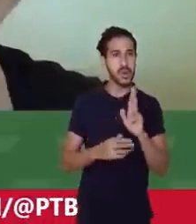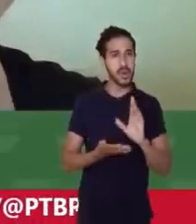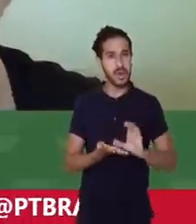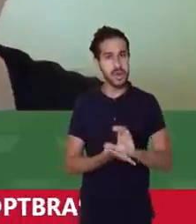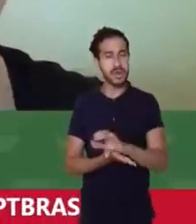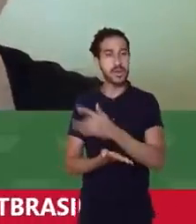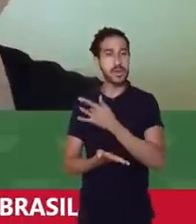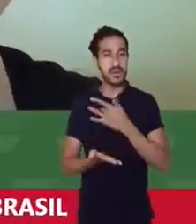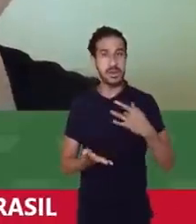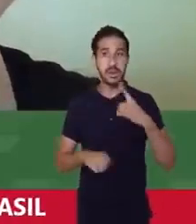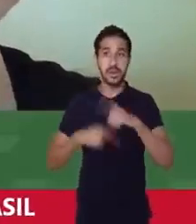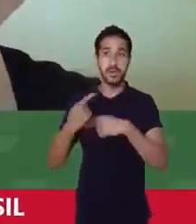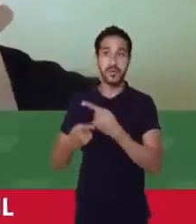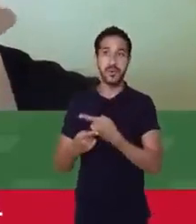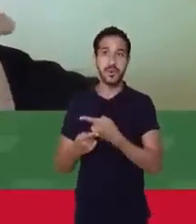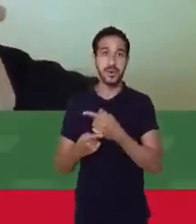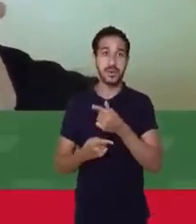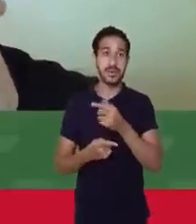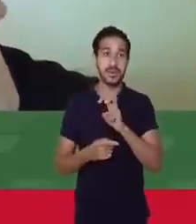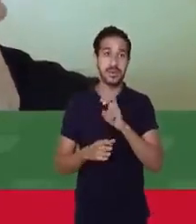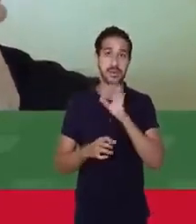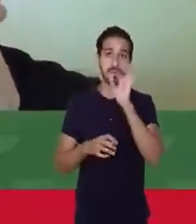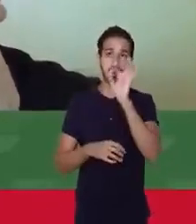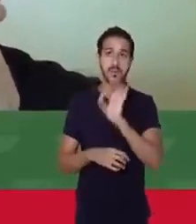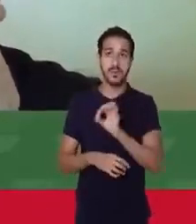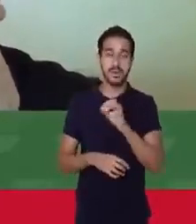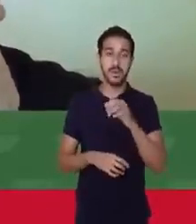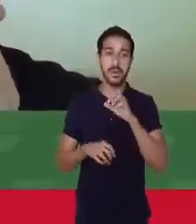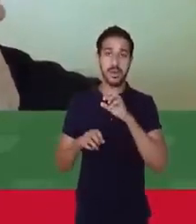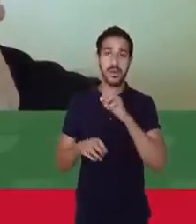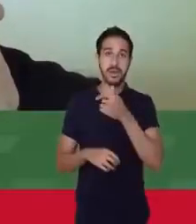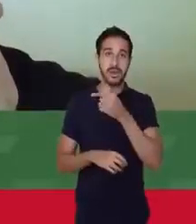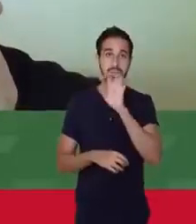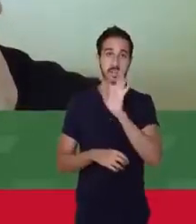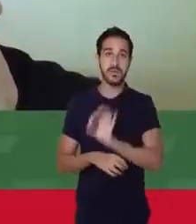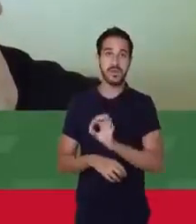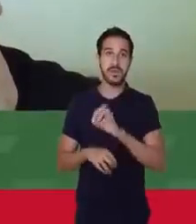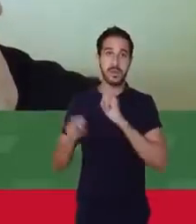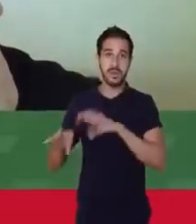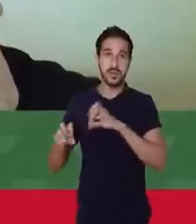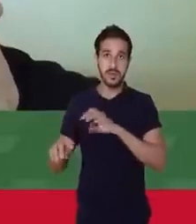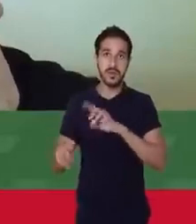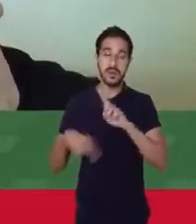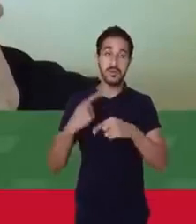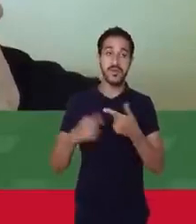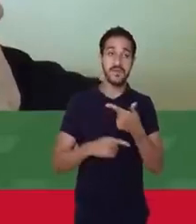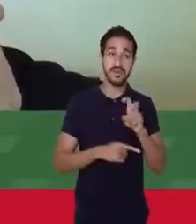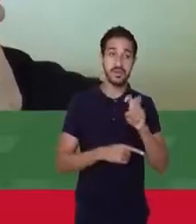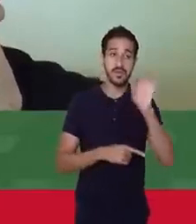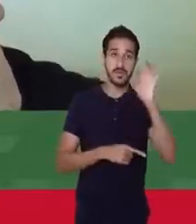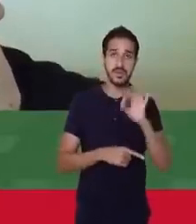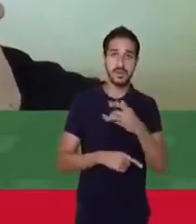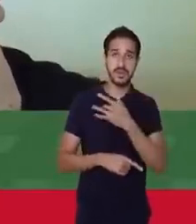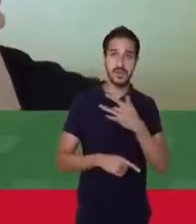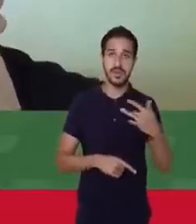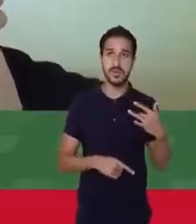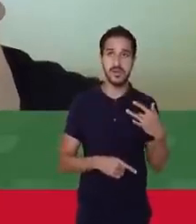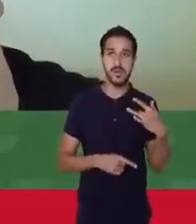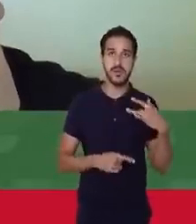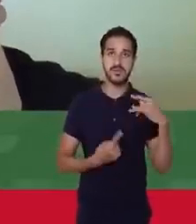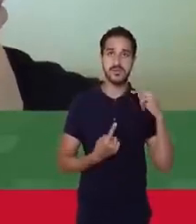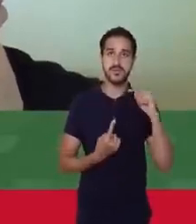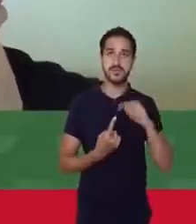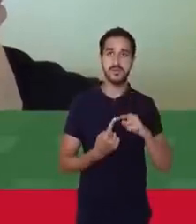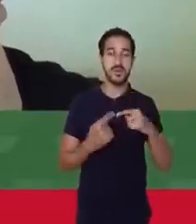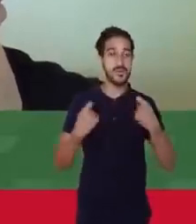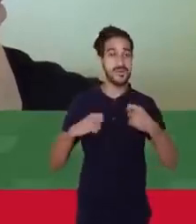na saúde e que depois ficou 75% na educação, aliás, 75% na educação e 25% na saúde,